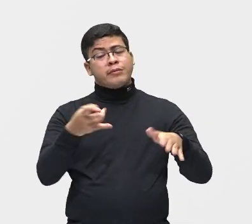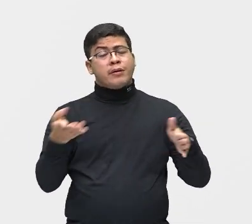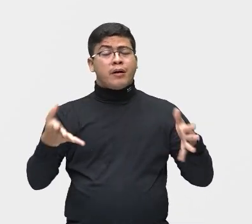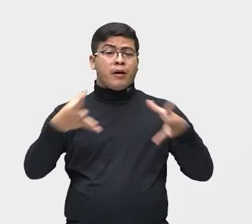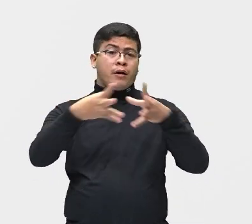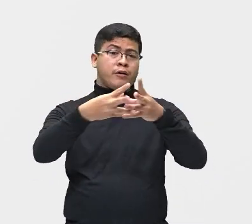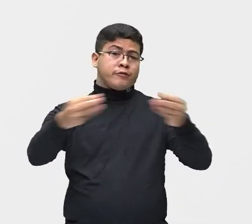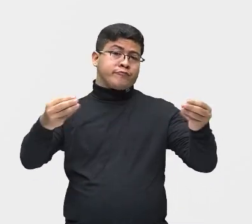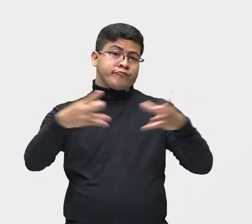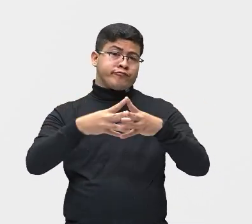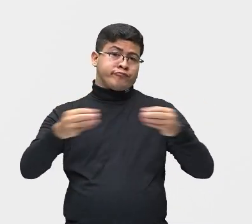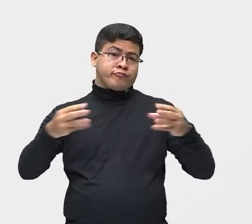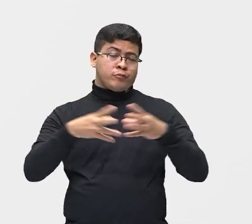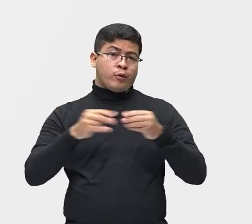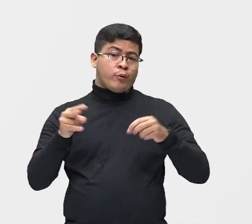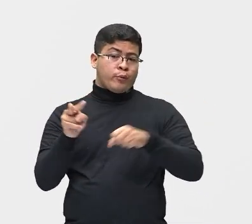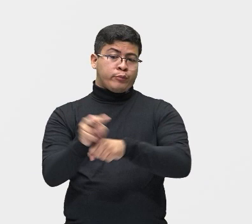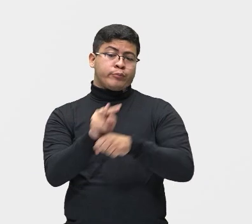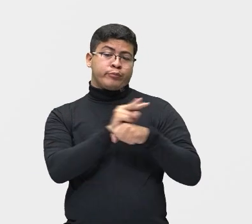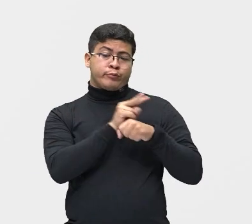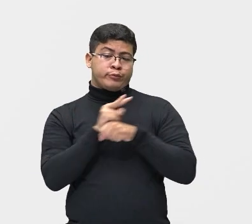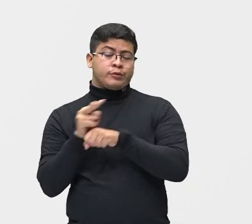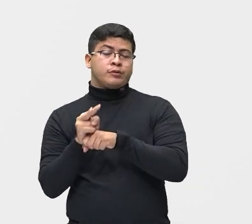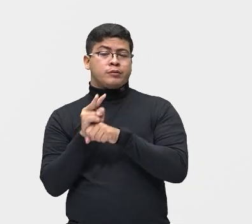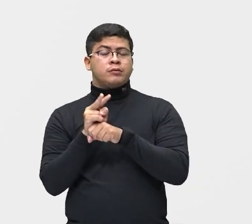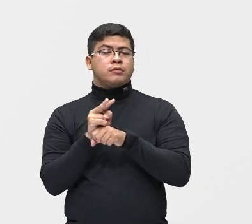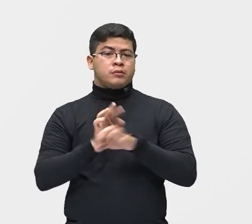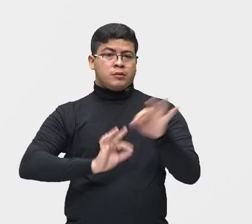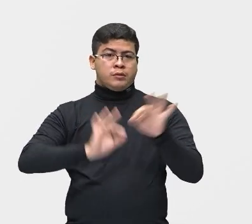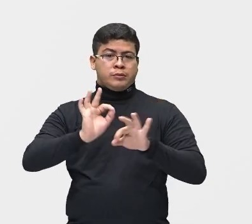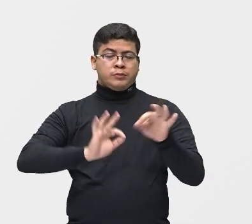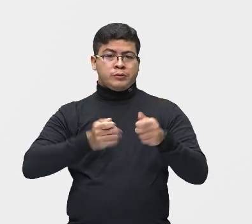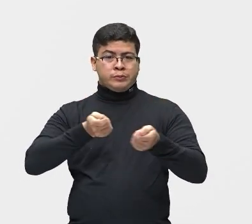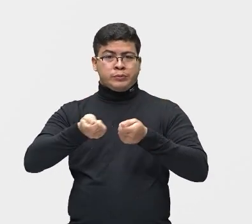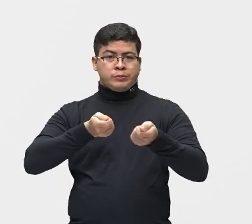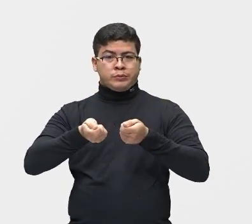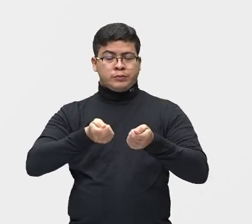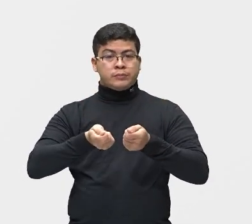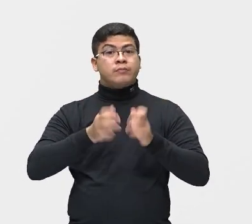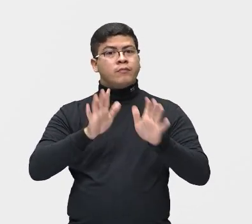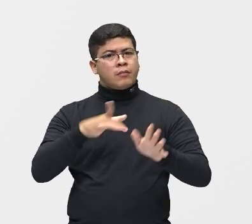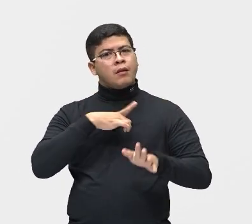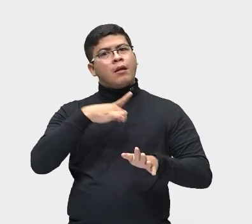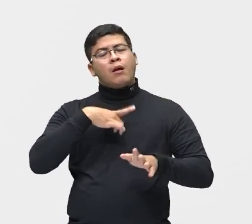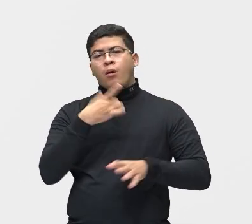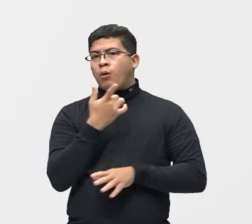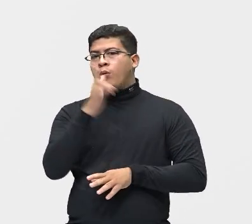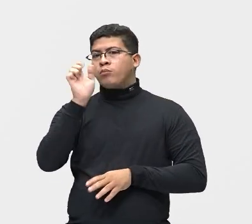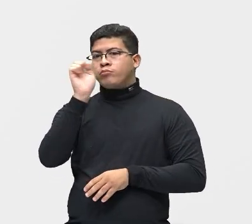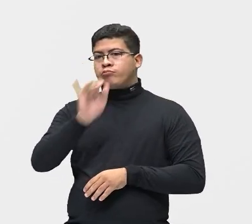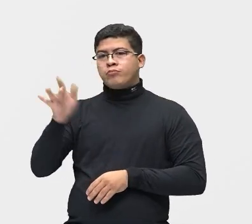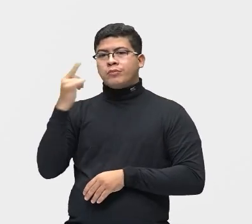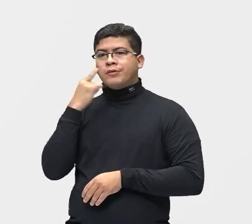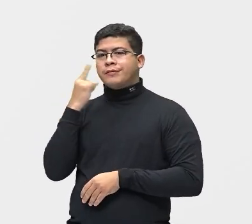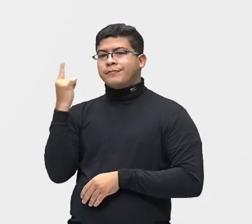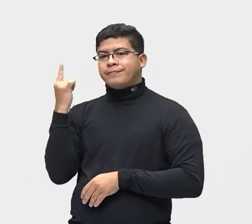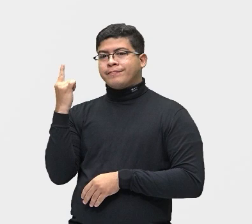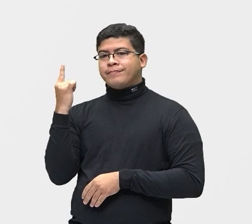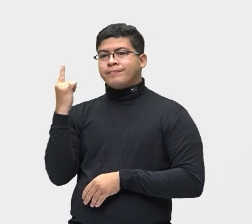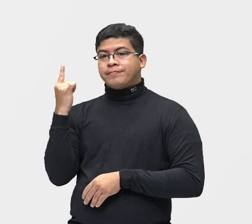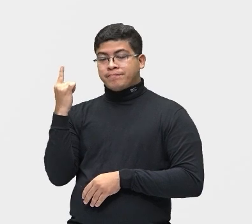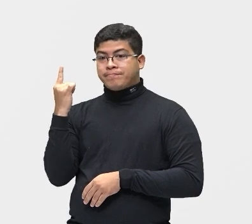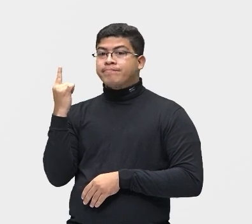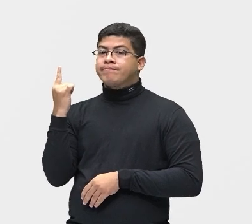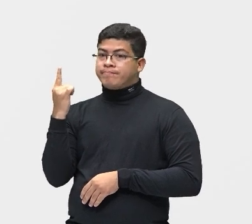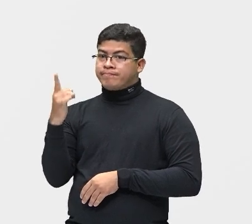hoje sob controle ou foram extintas. Né? Então, a gente tem novamente aí uma imagem que